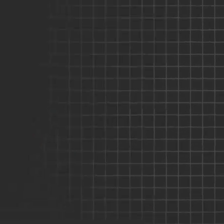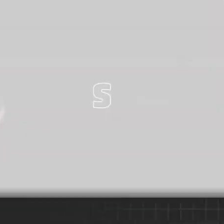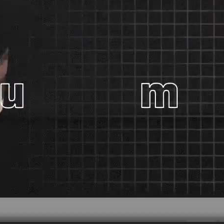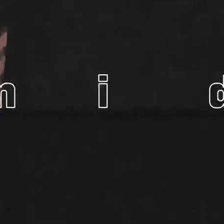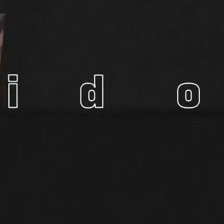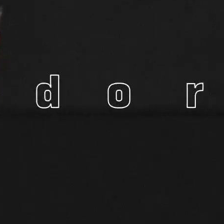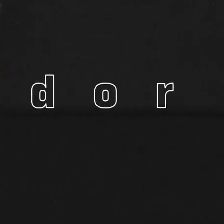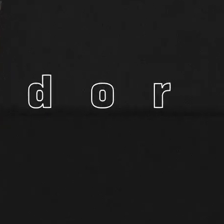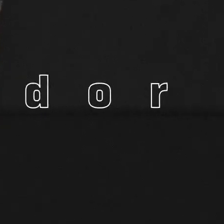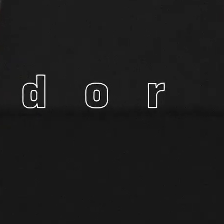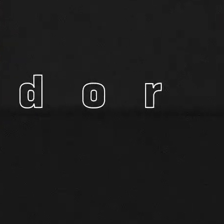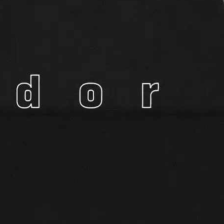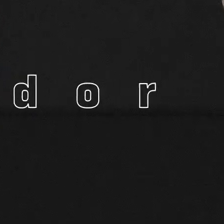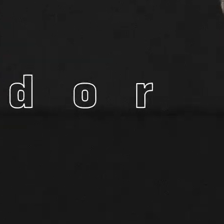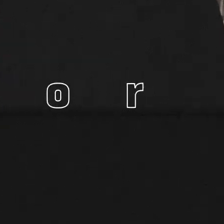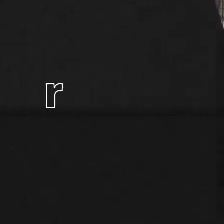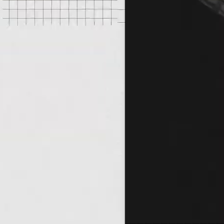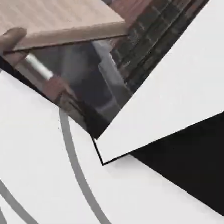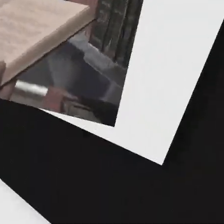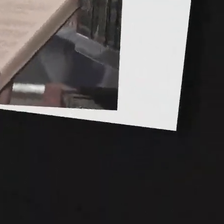trabalho.